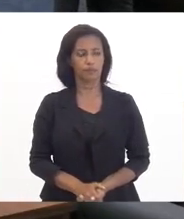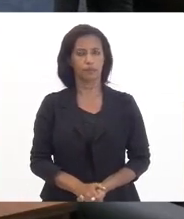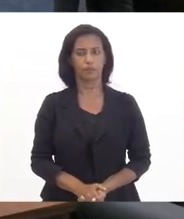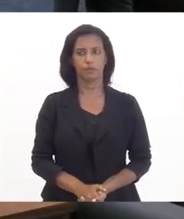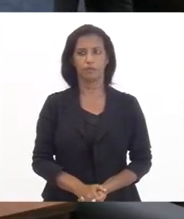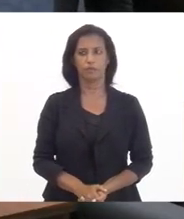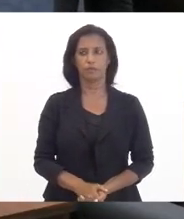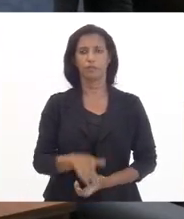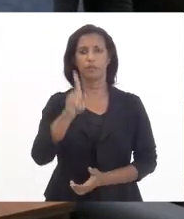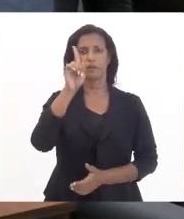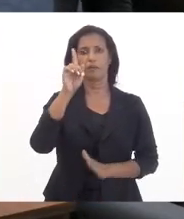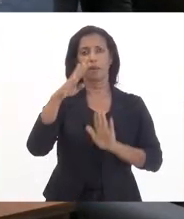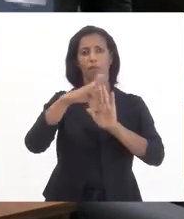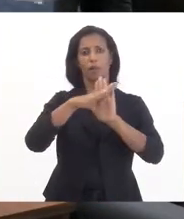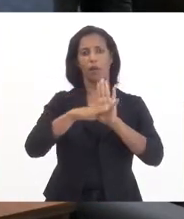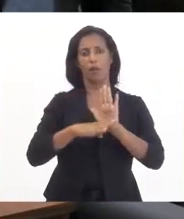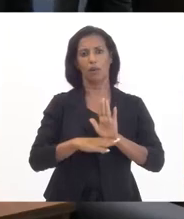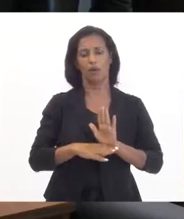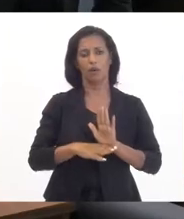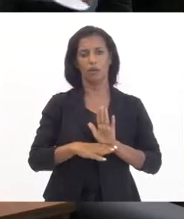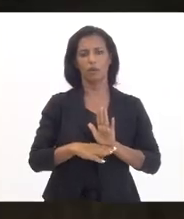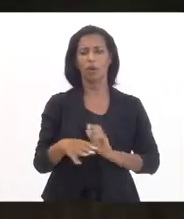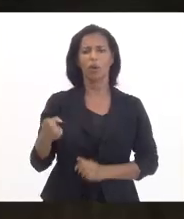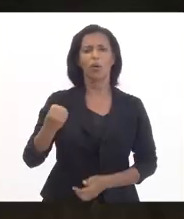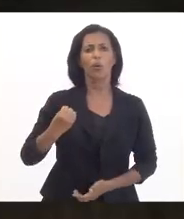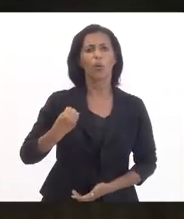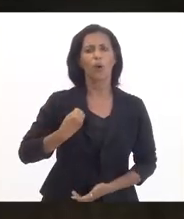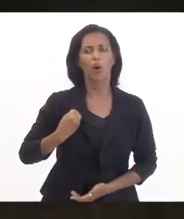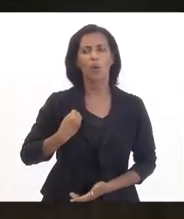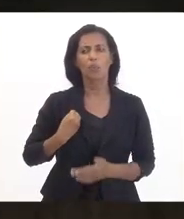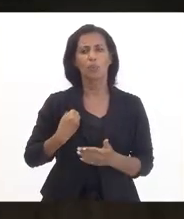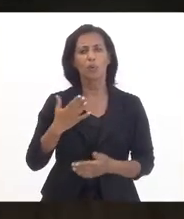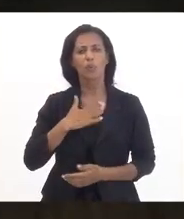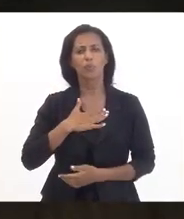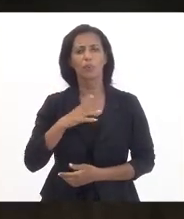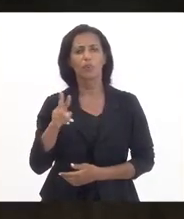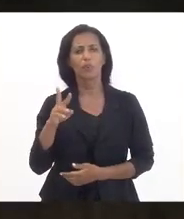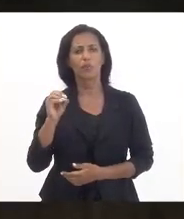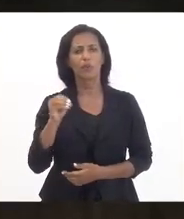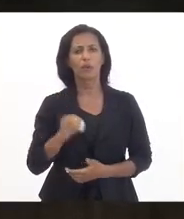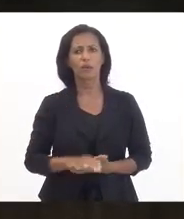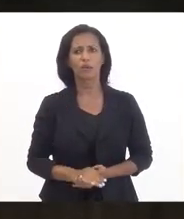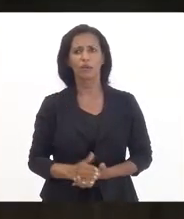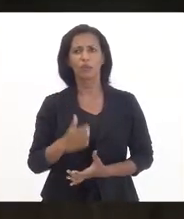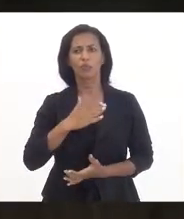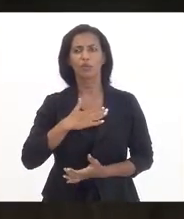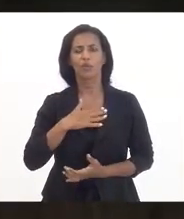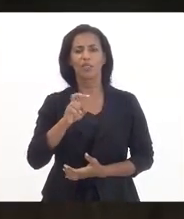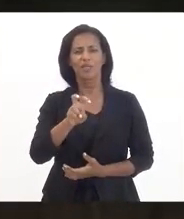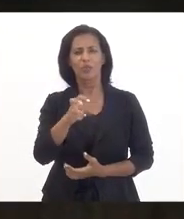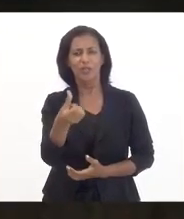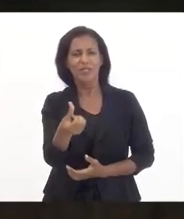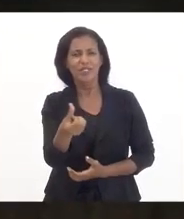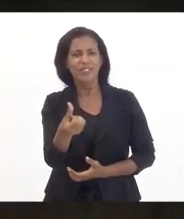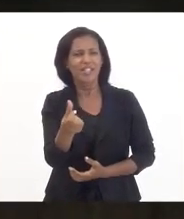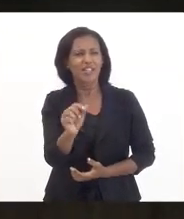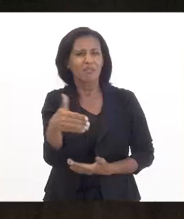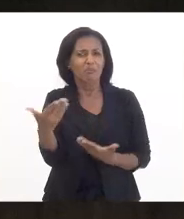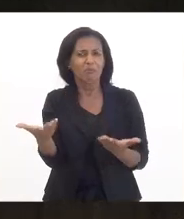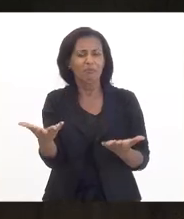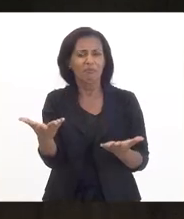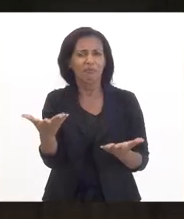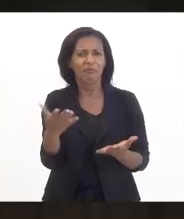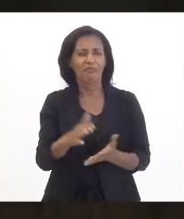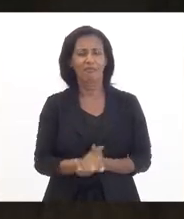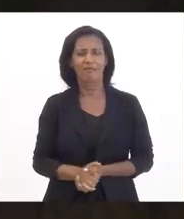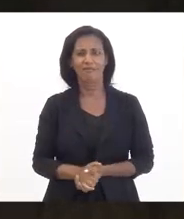Questão de ordem, presidente. Deputado Rosenberg. Qual o número que está aqui do meu veto, presidente? Seu veto? É o 56? O meu que foi de